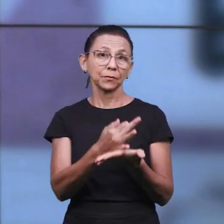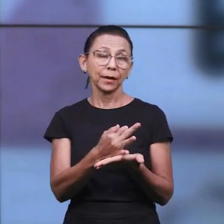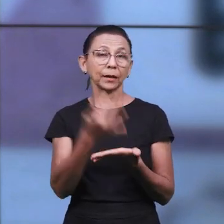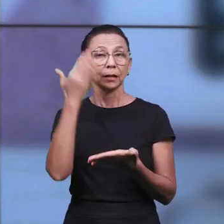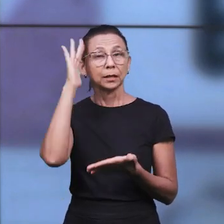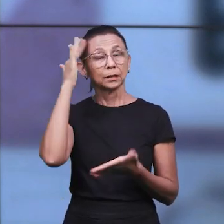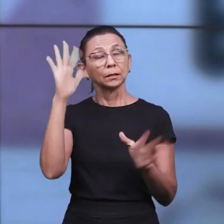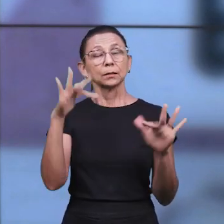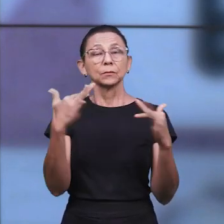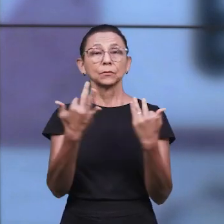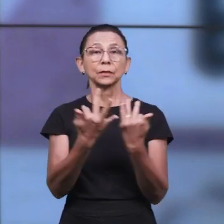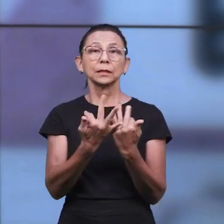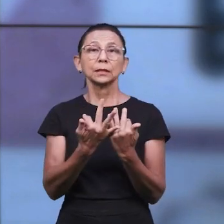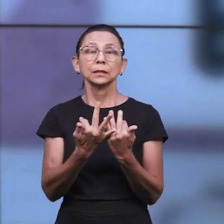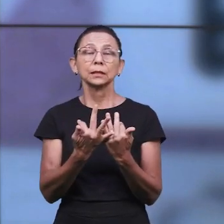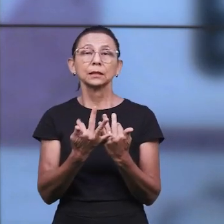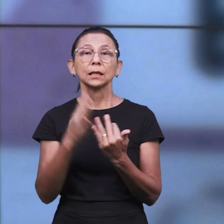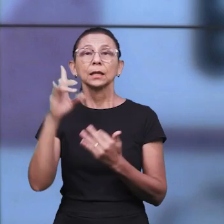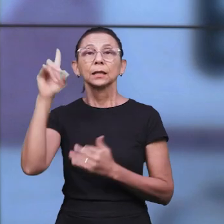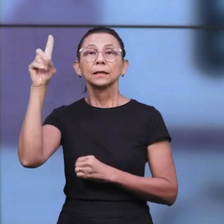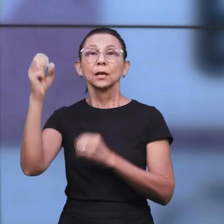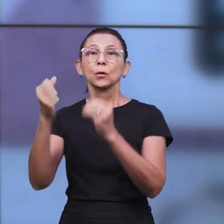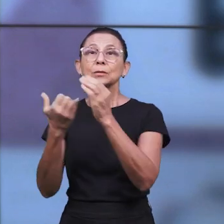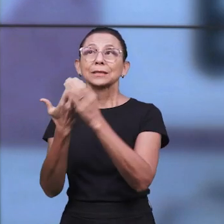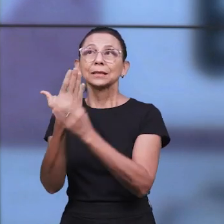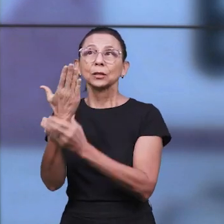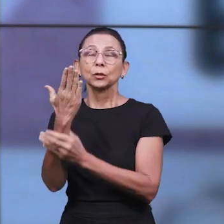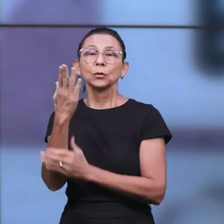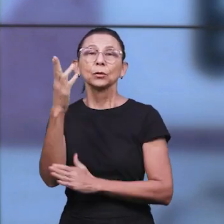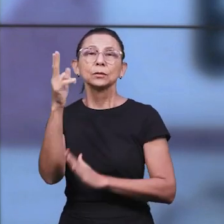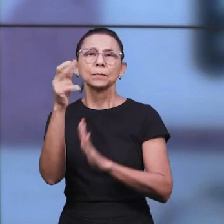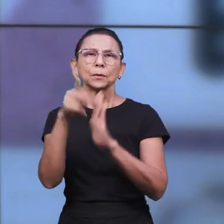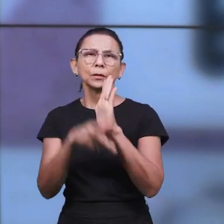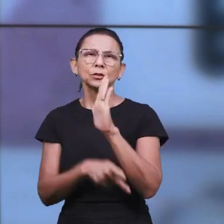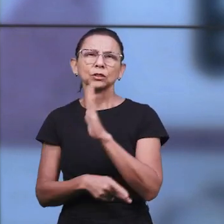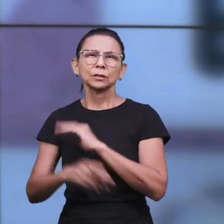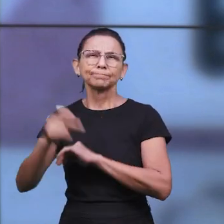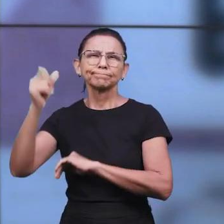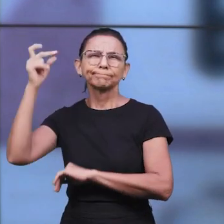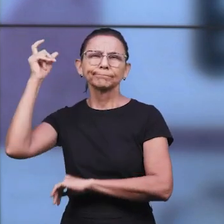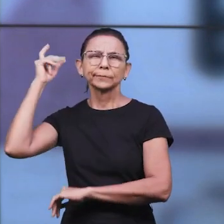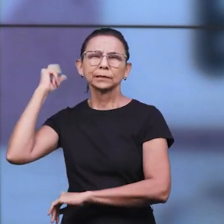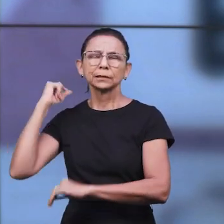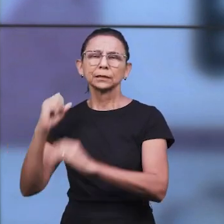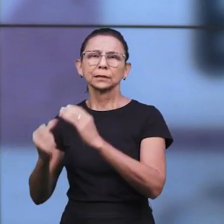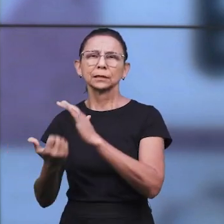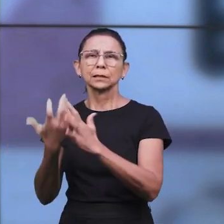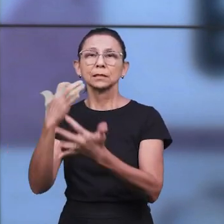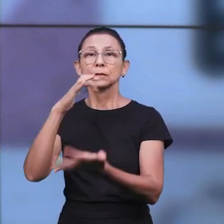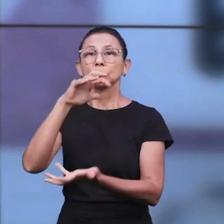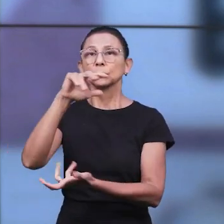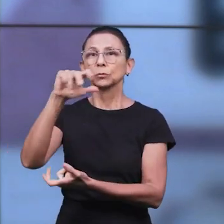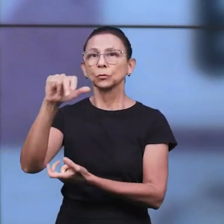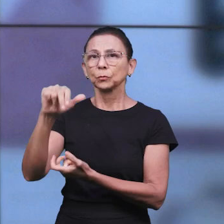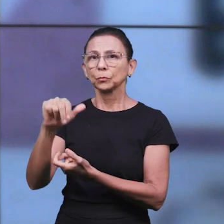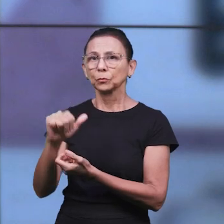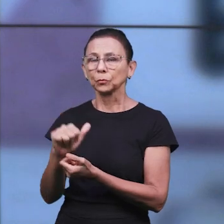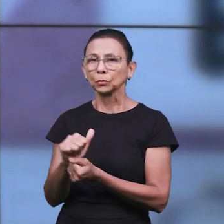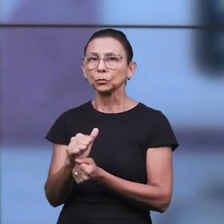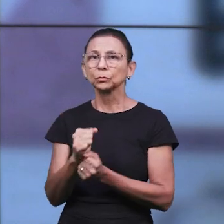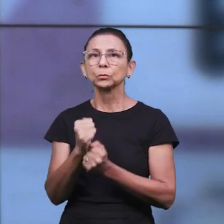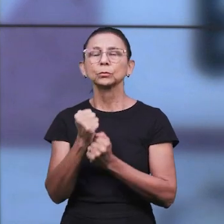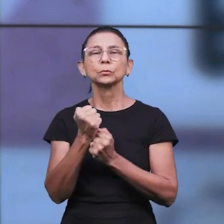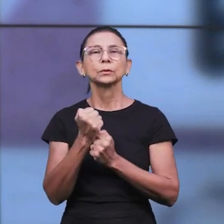de fé, entendemos que a família é um projeto criado por Deus desde a criação do mundo e